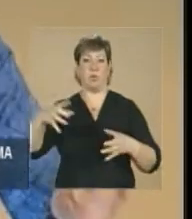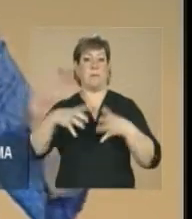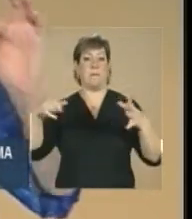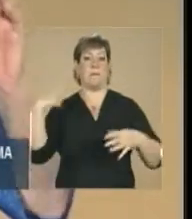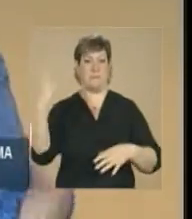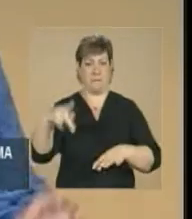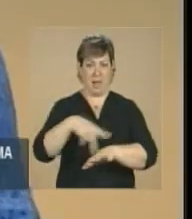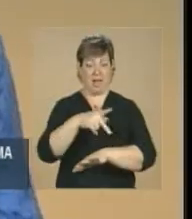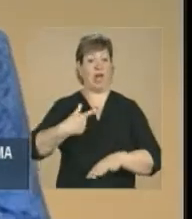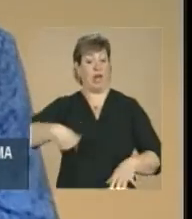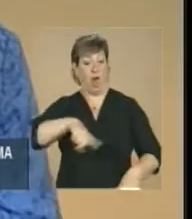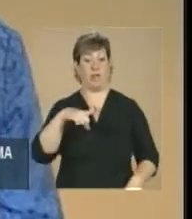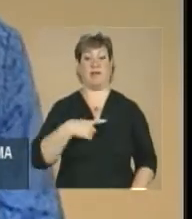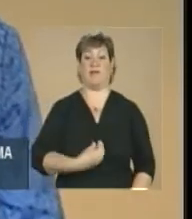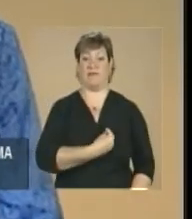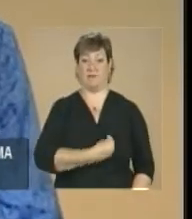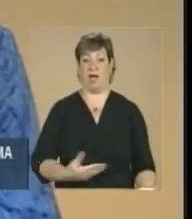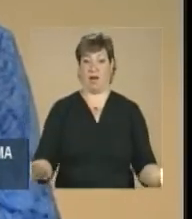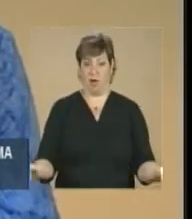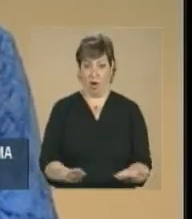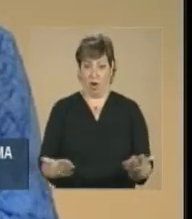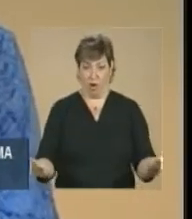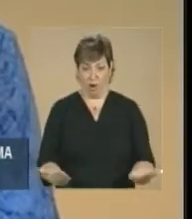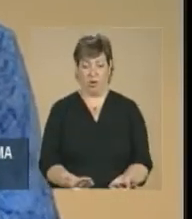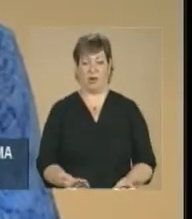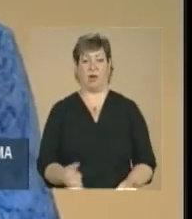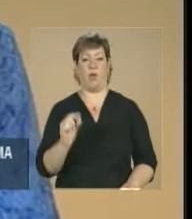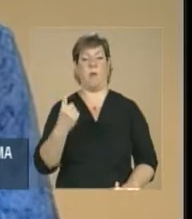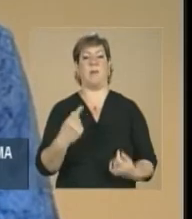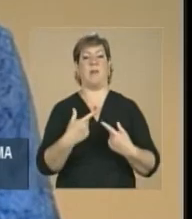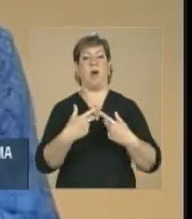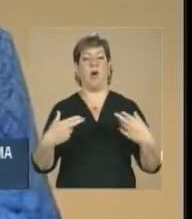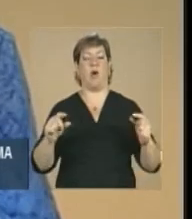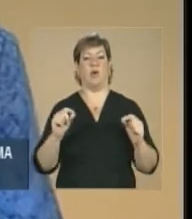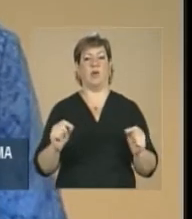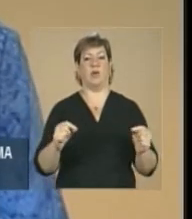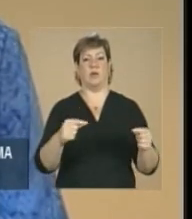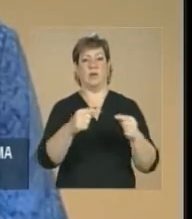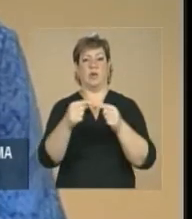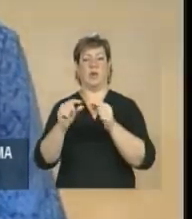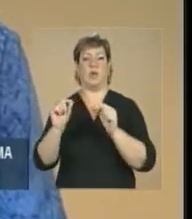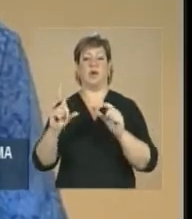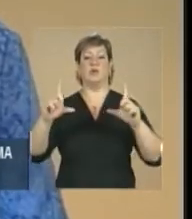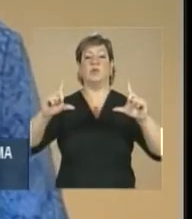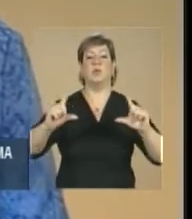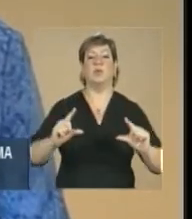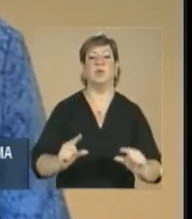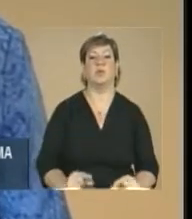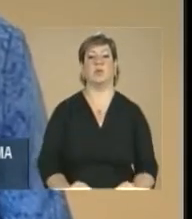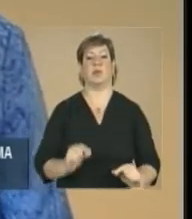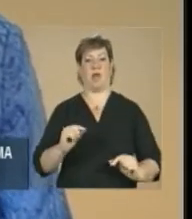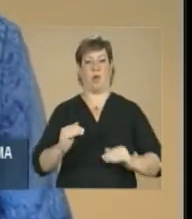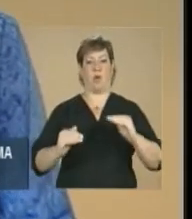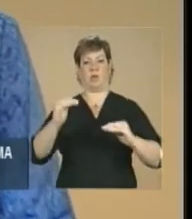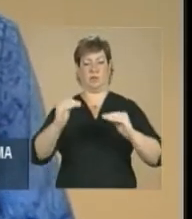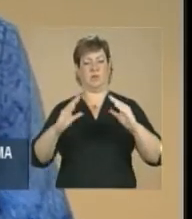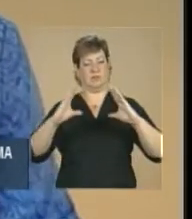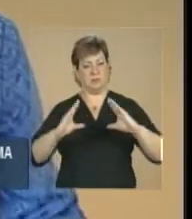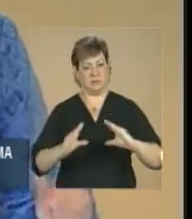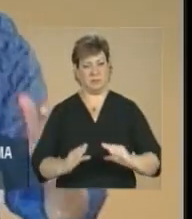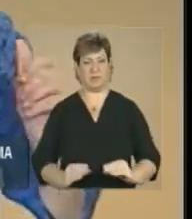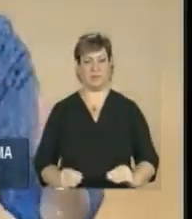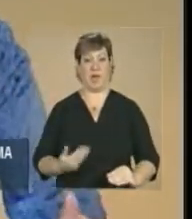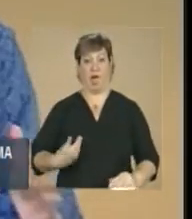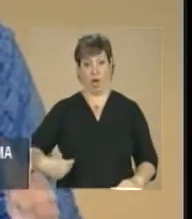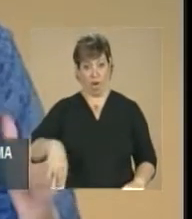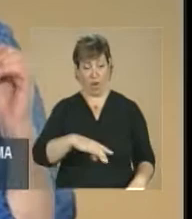vivemos numa situação que se caracteriza pela redução das desigualdades. Nós temos